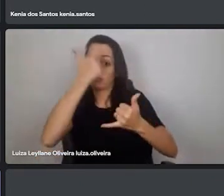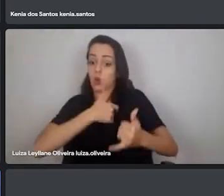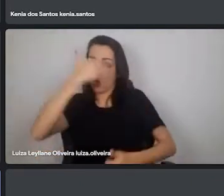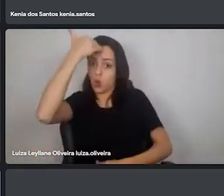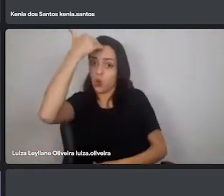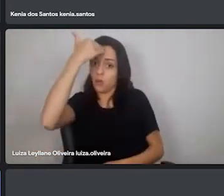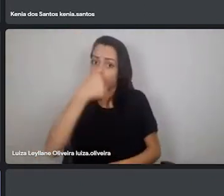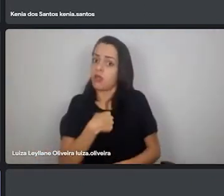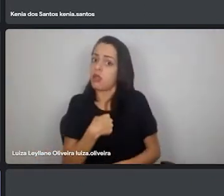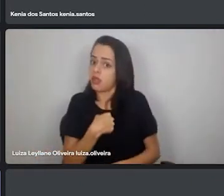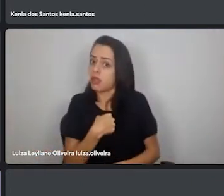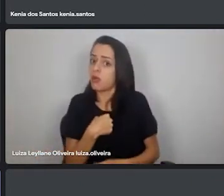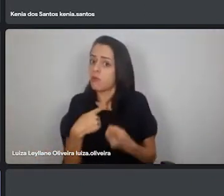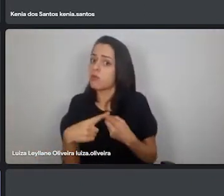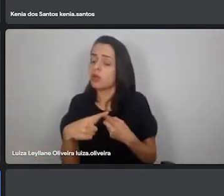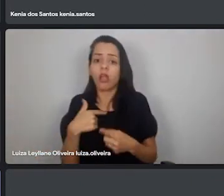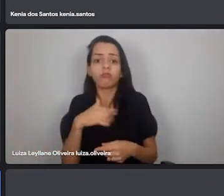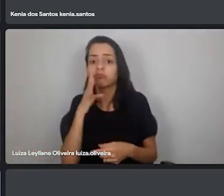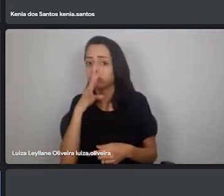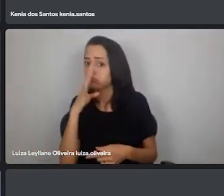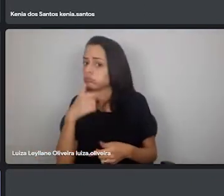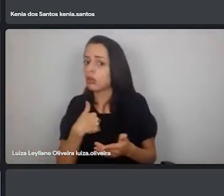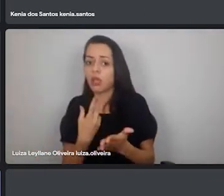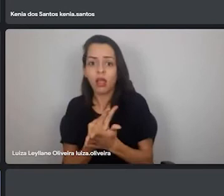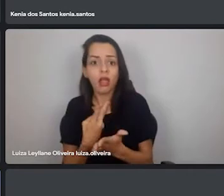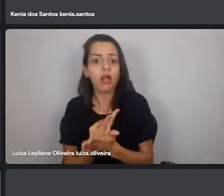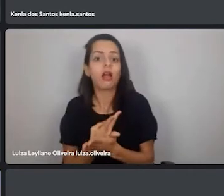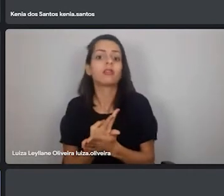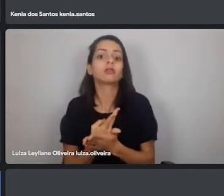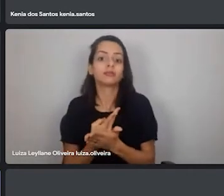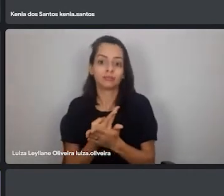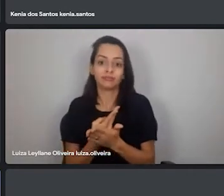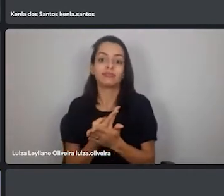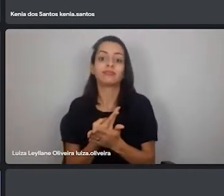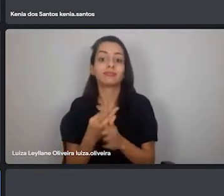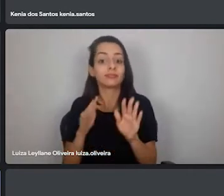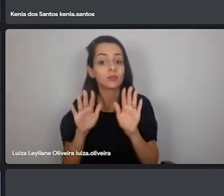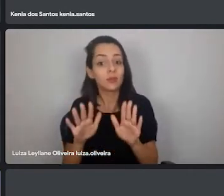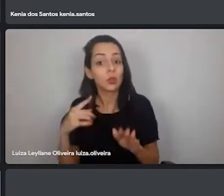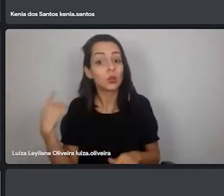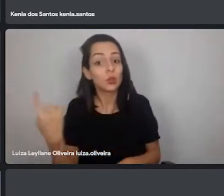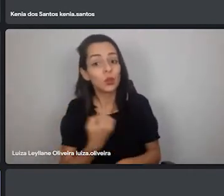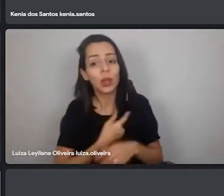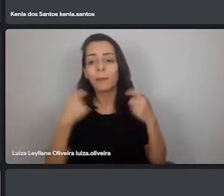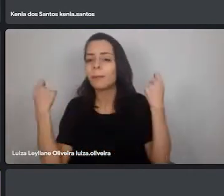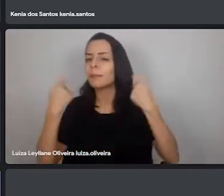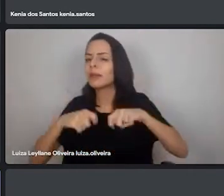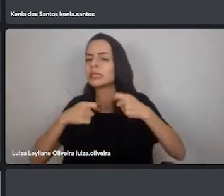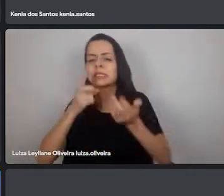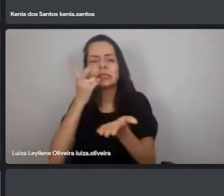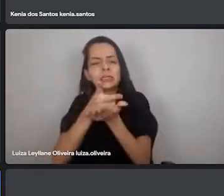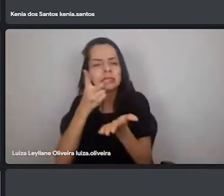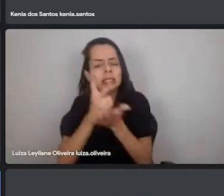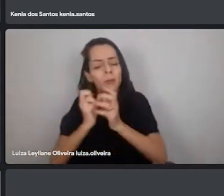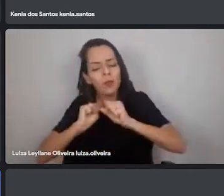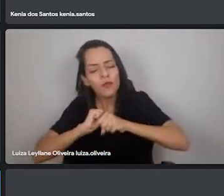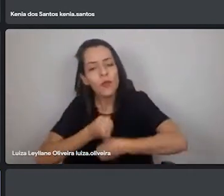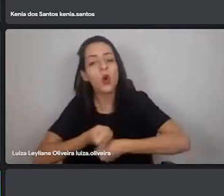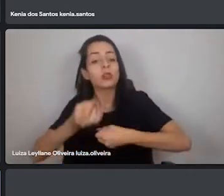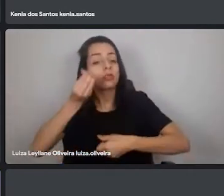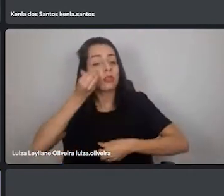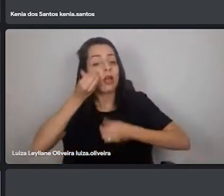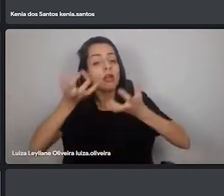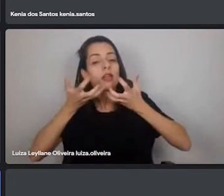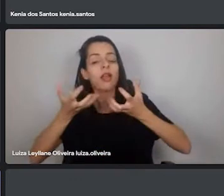de negligência mesmo. Mas nós temos que buscar segurança. Não